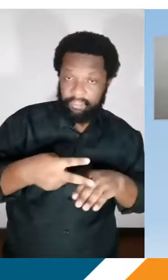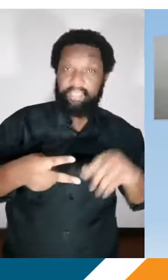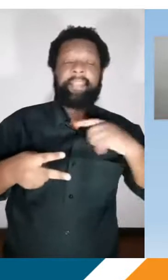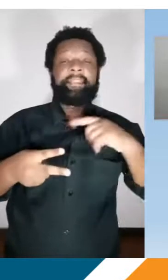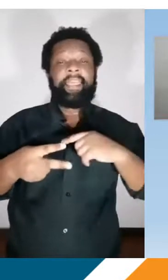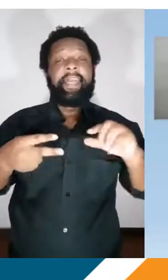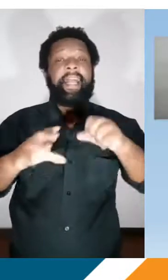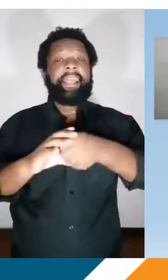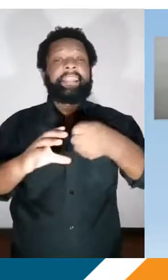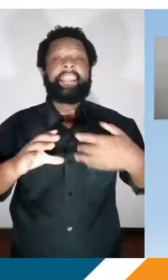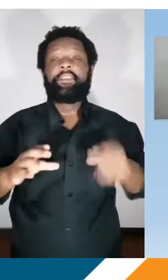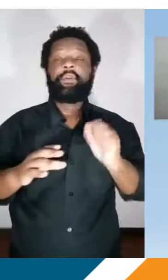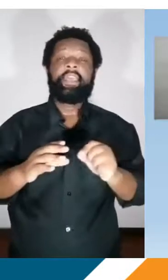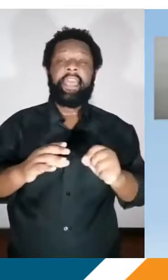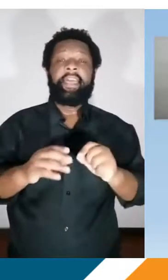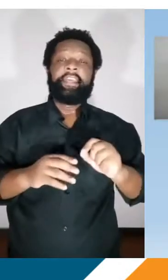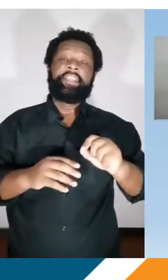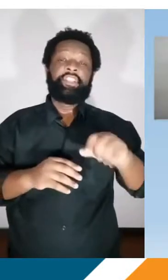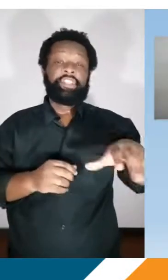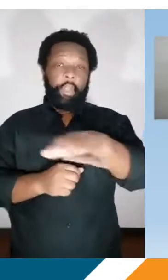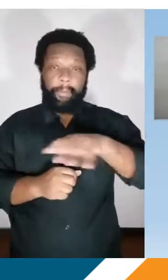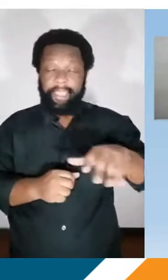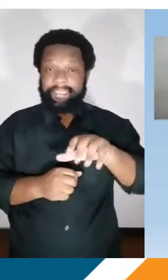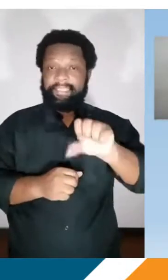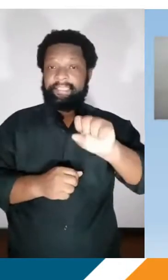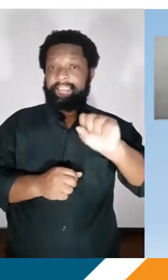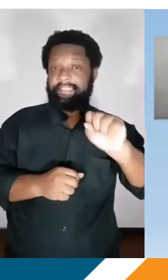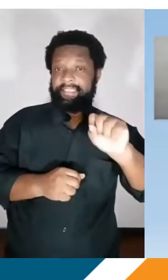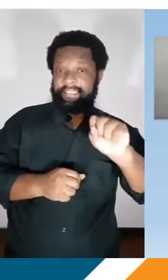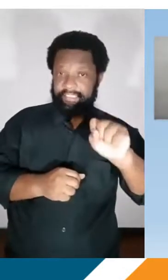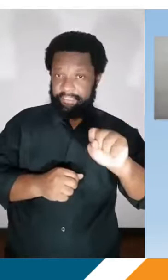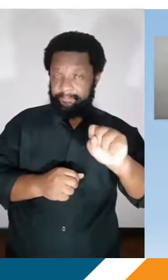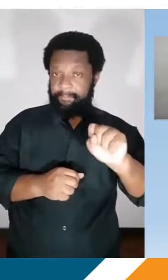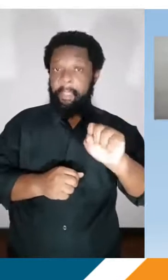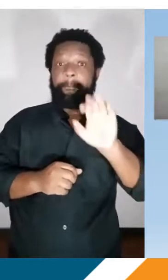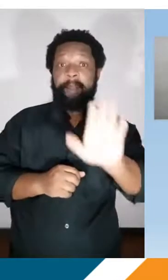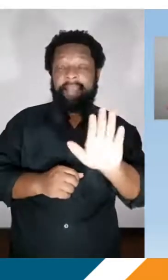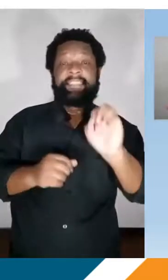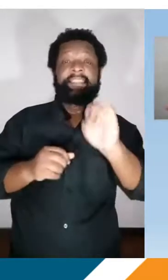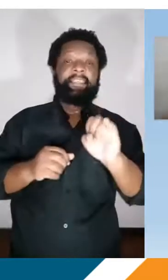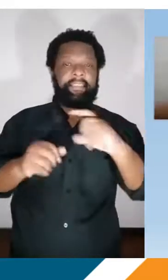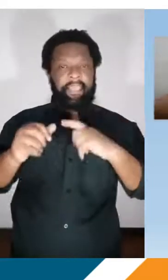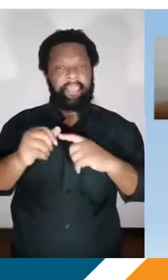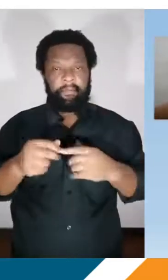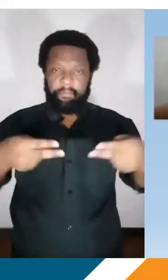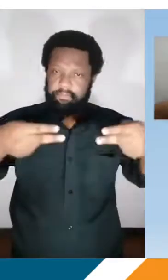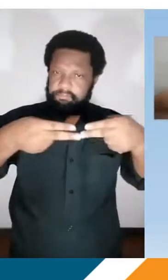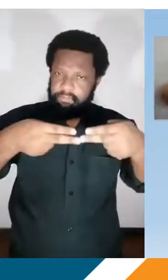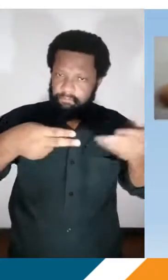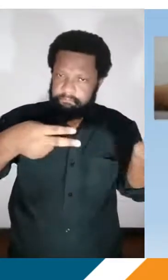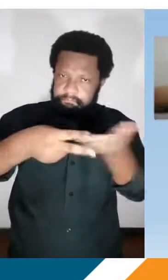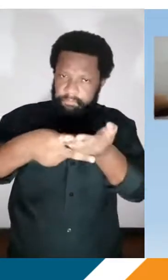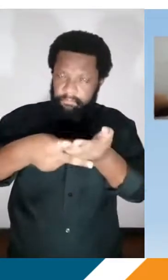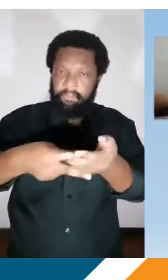eu vou ter como característica uma isomeria geométrica cis. Tá? Mas se eu tiver agora, tem uma ligação